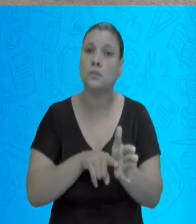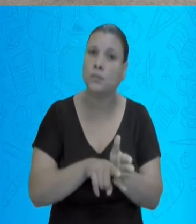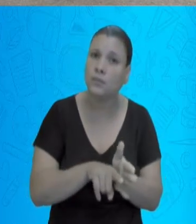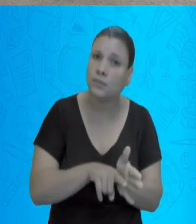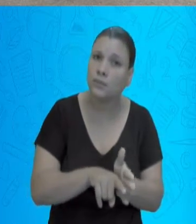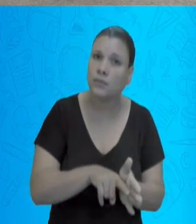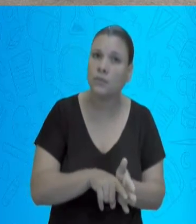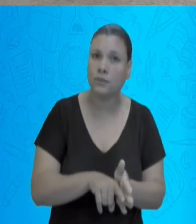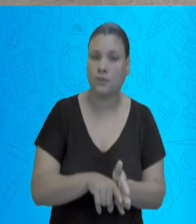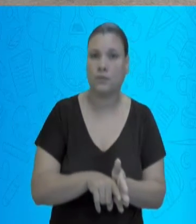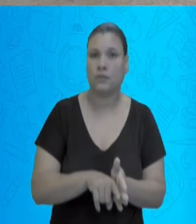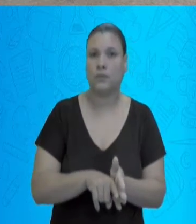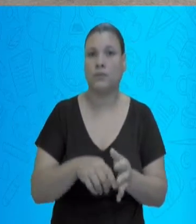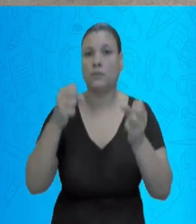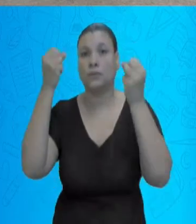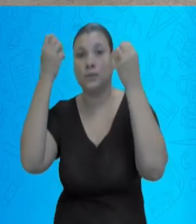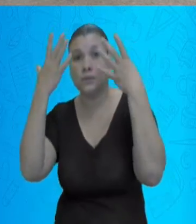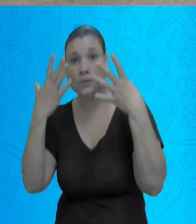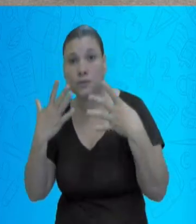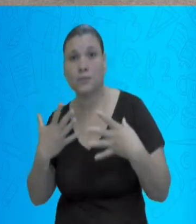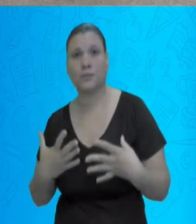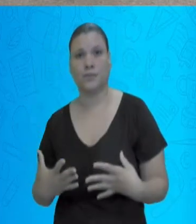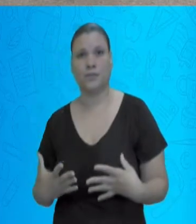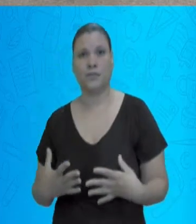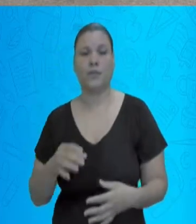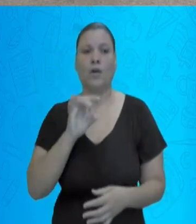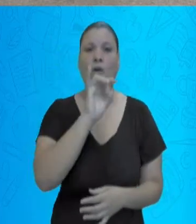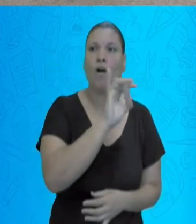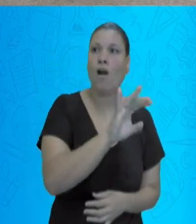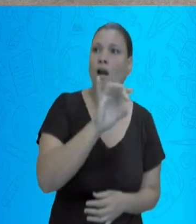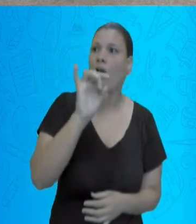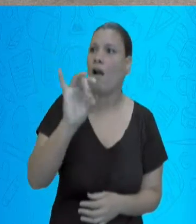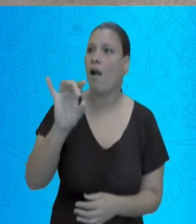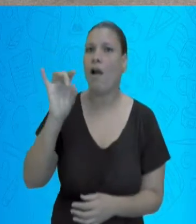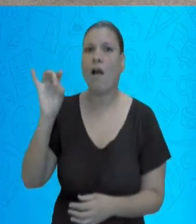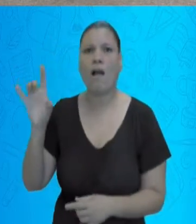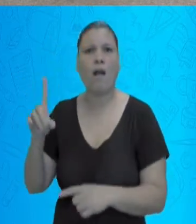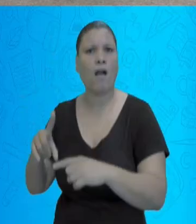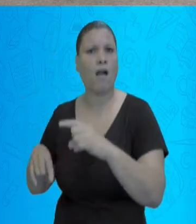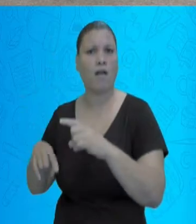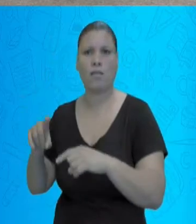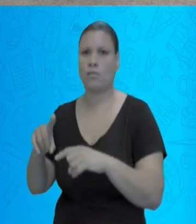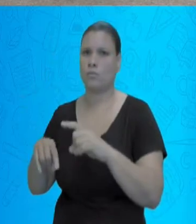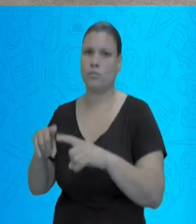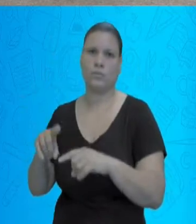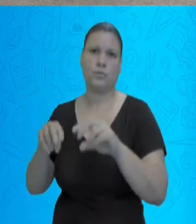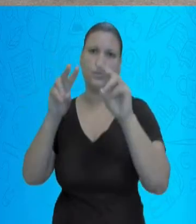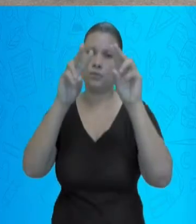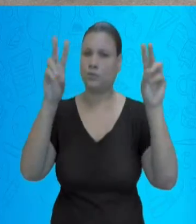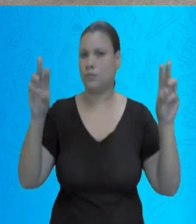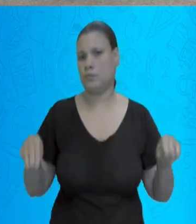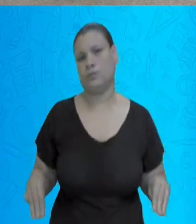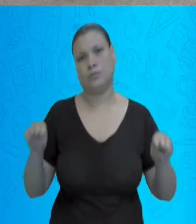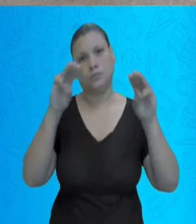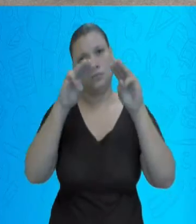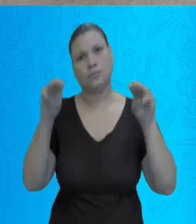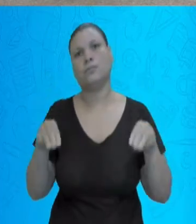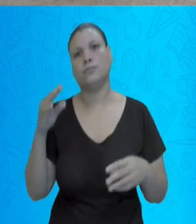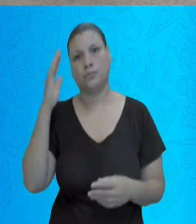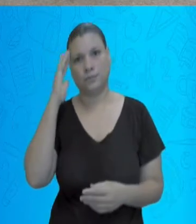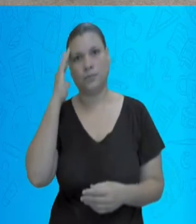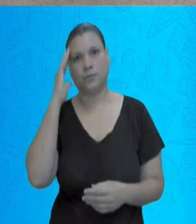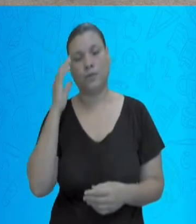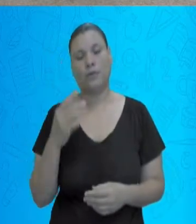crianças de hoje, elas não conhecem máquina de escrever, elas nunca viram. Para elas hoje só existe o